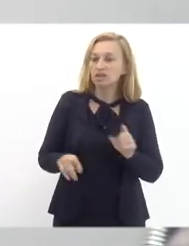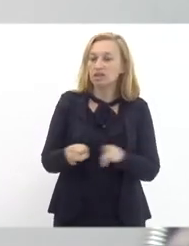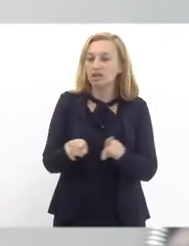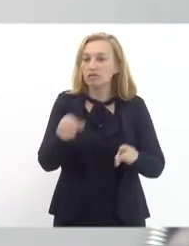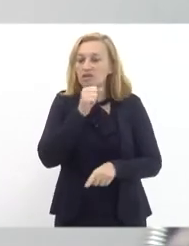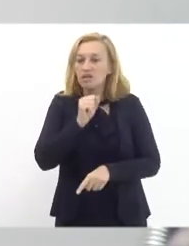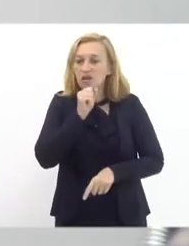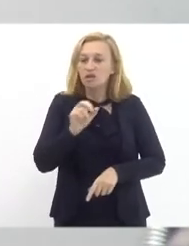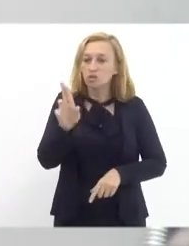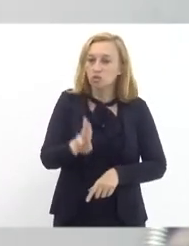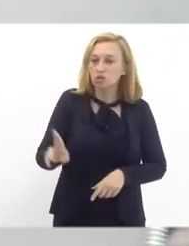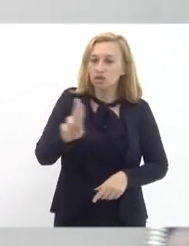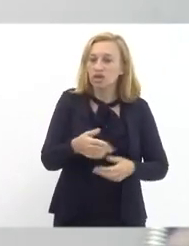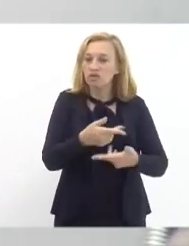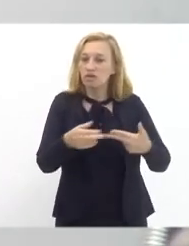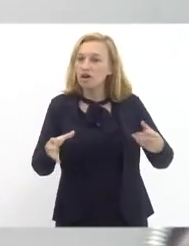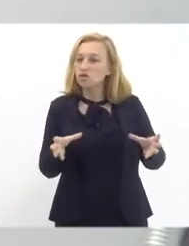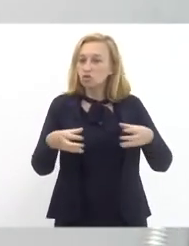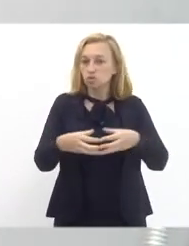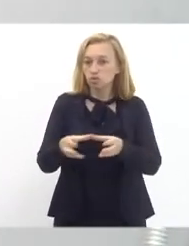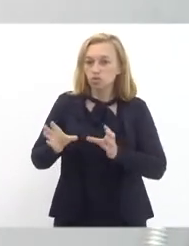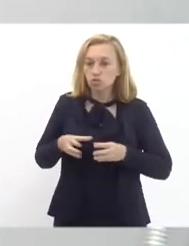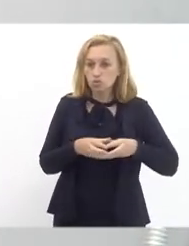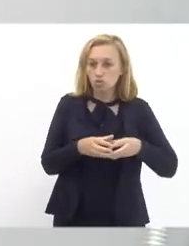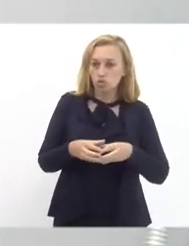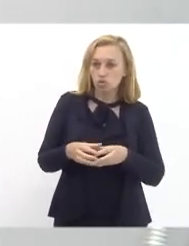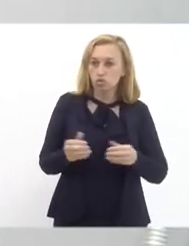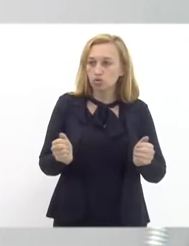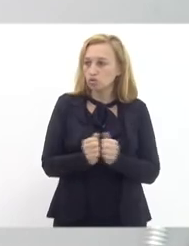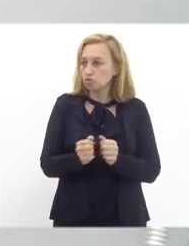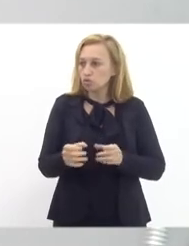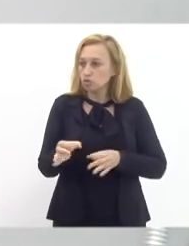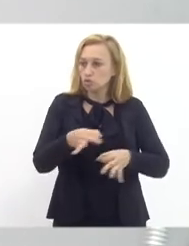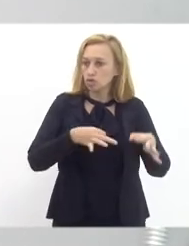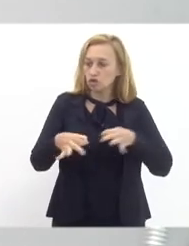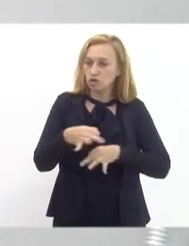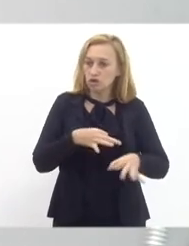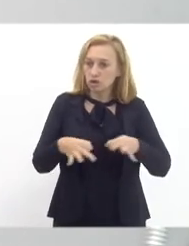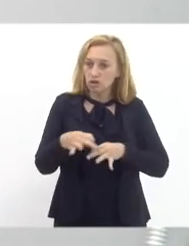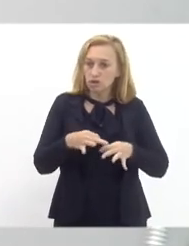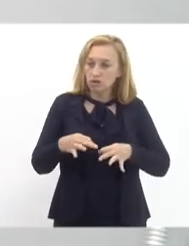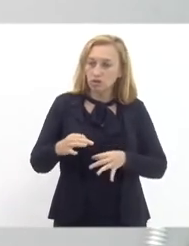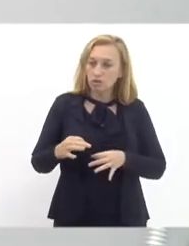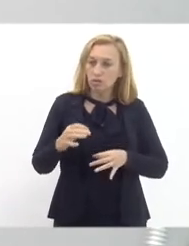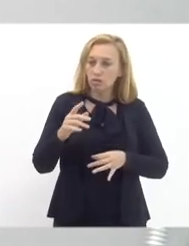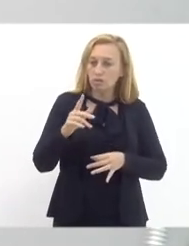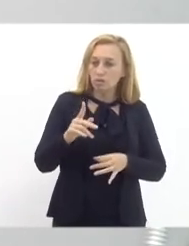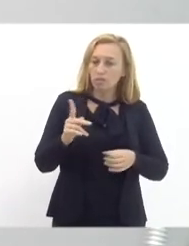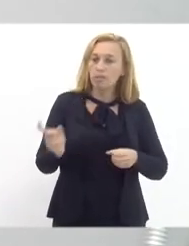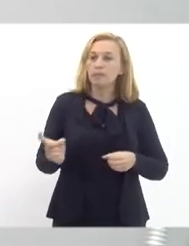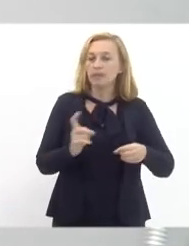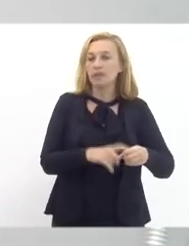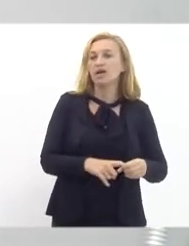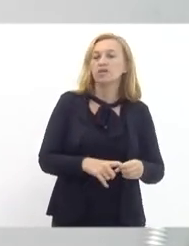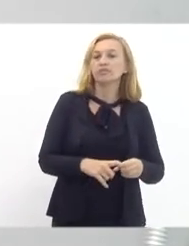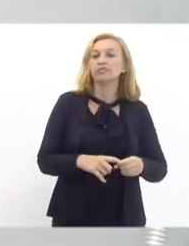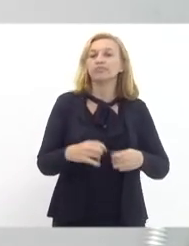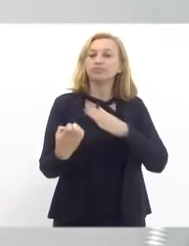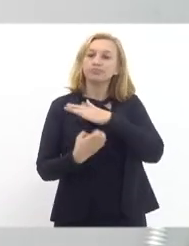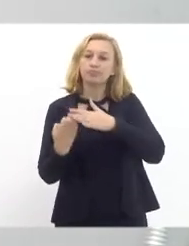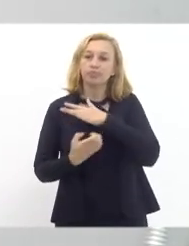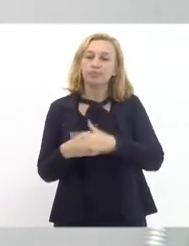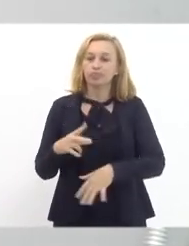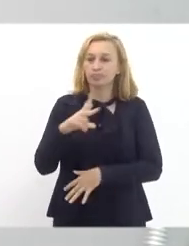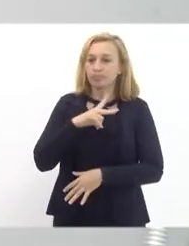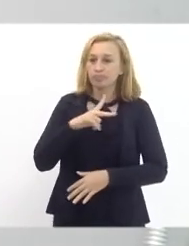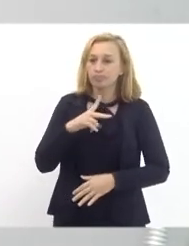E vários coletivos que hoje, através de seus projetos, com patrocínio de fomento, tanto de empresas privadas como públicas, desenvolvem